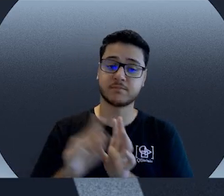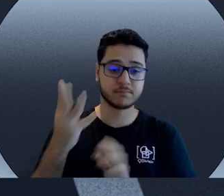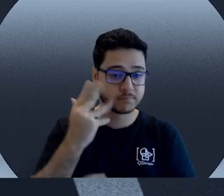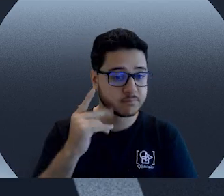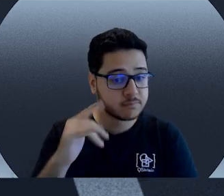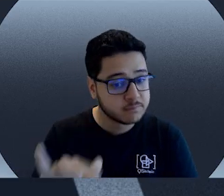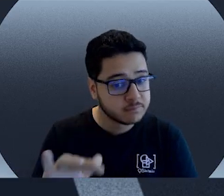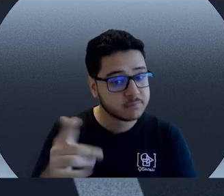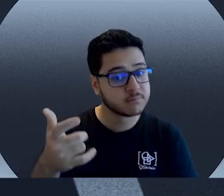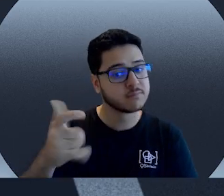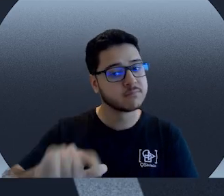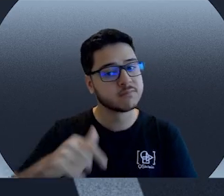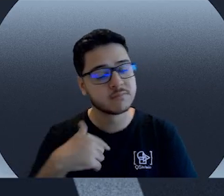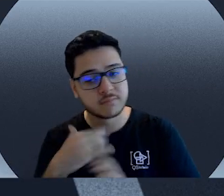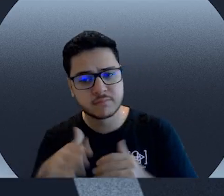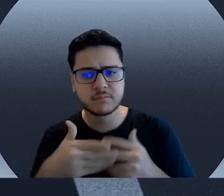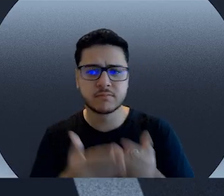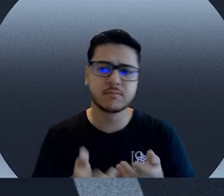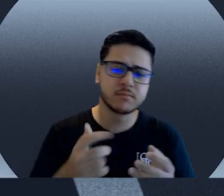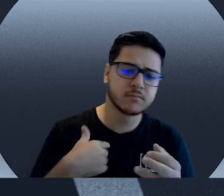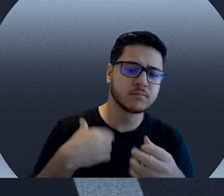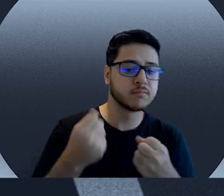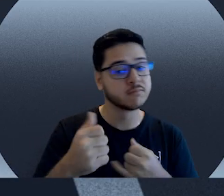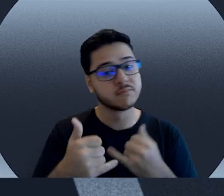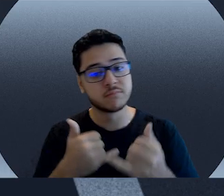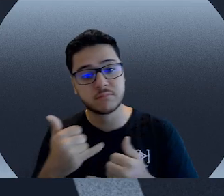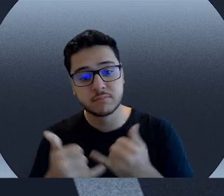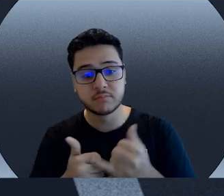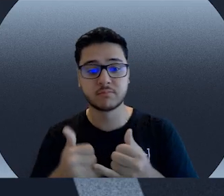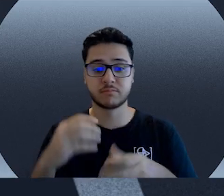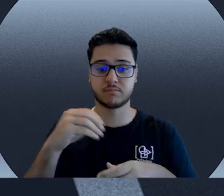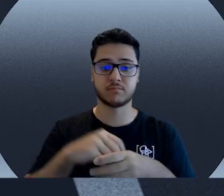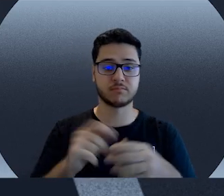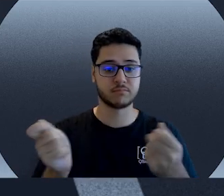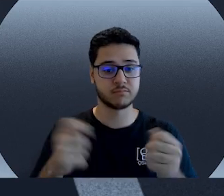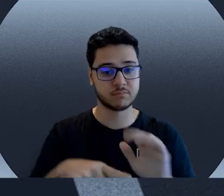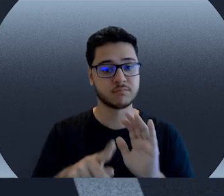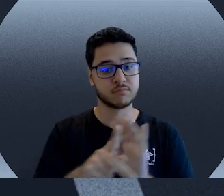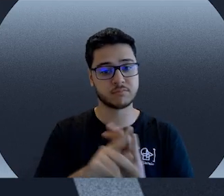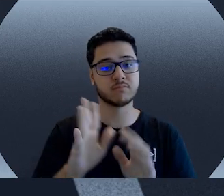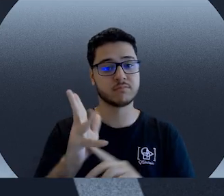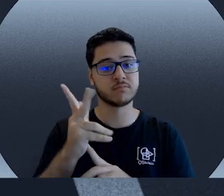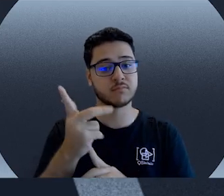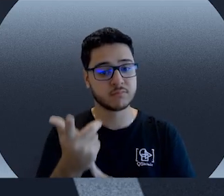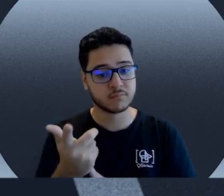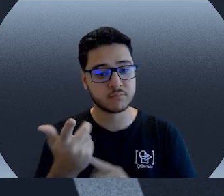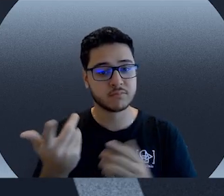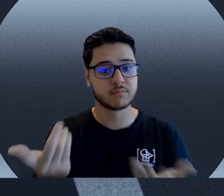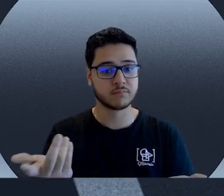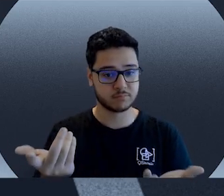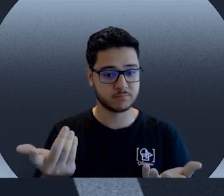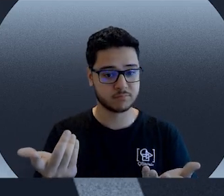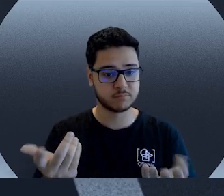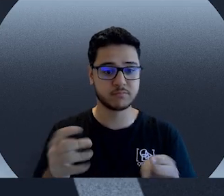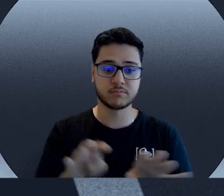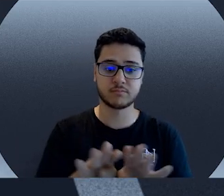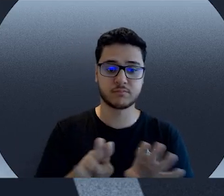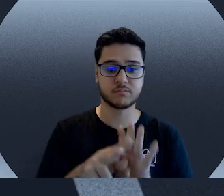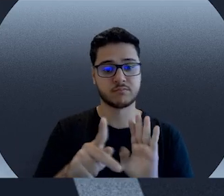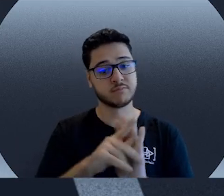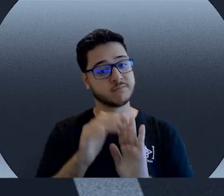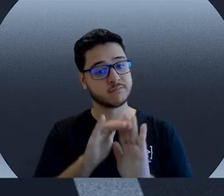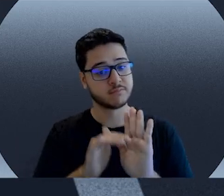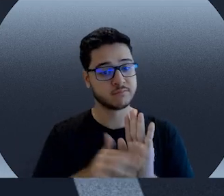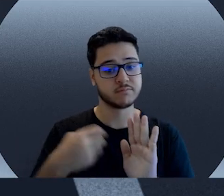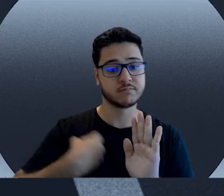criança. E a outra é, será que eu posso brincar numa obra de arte? Será que eu posso tocar com uma obra de arte? Essa também é uma pergunta